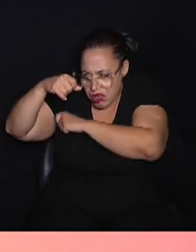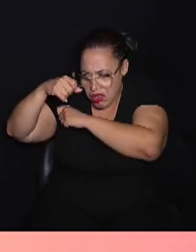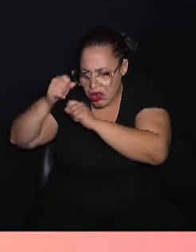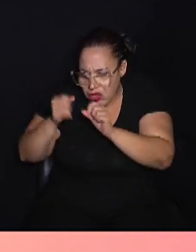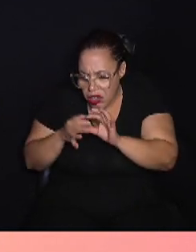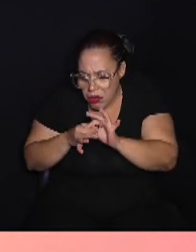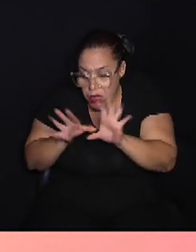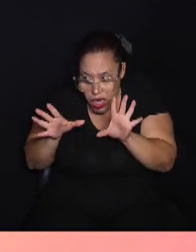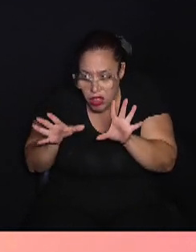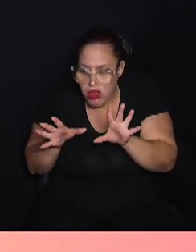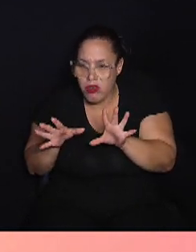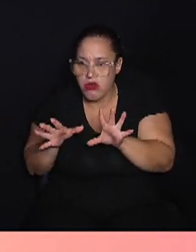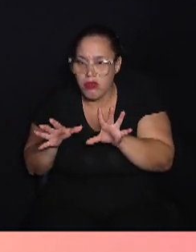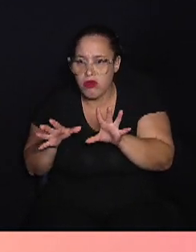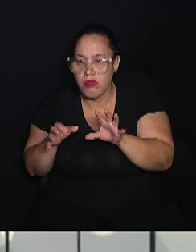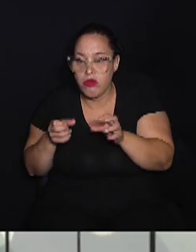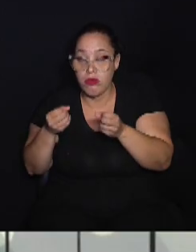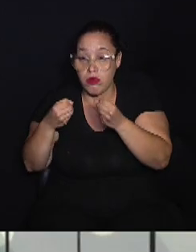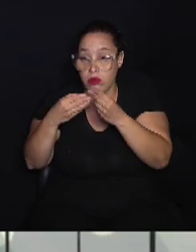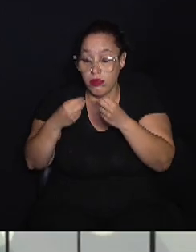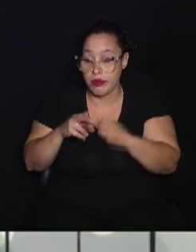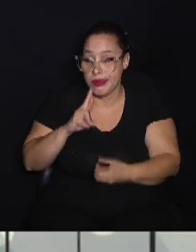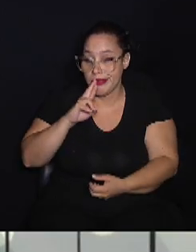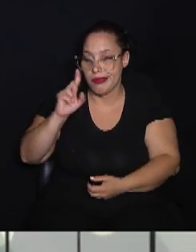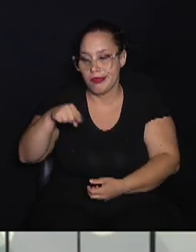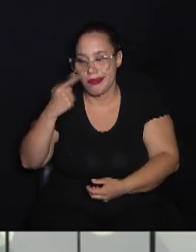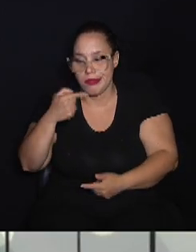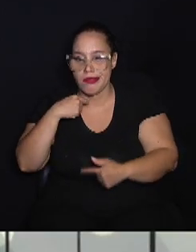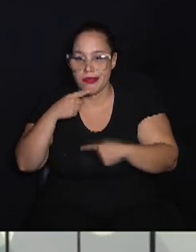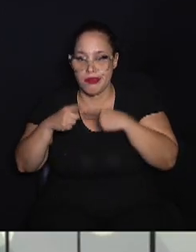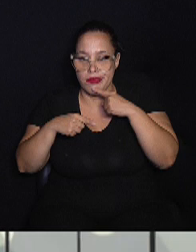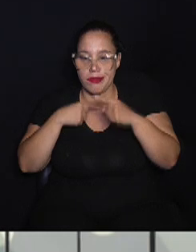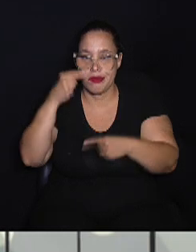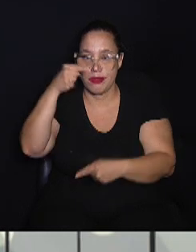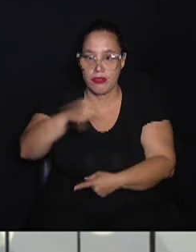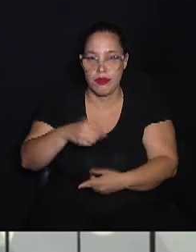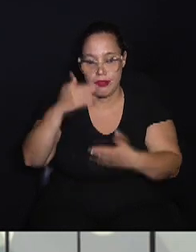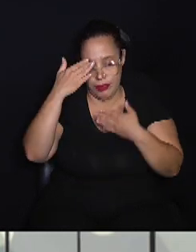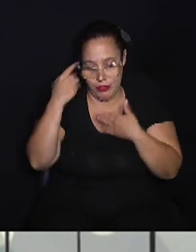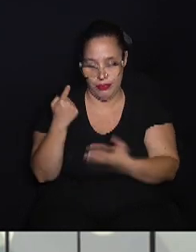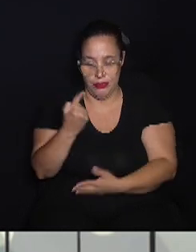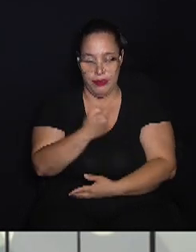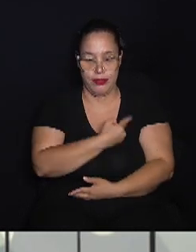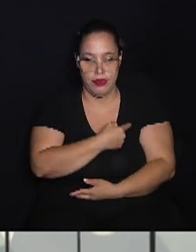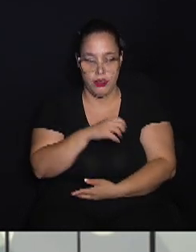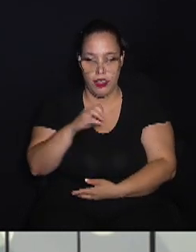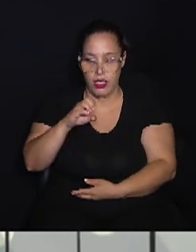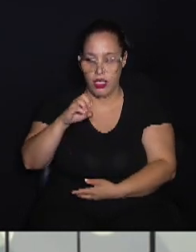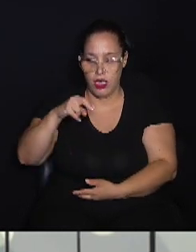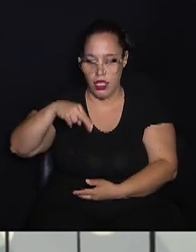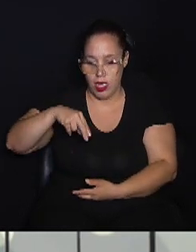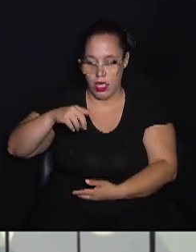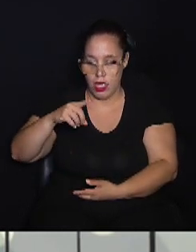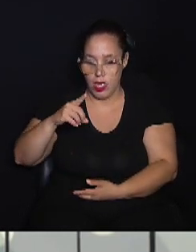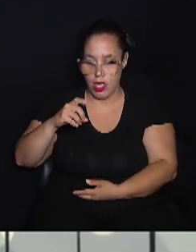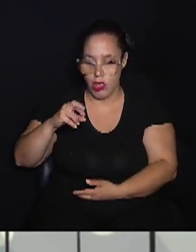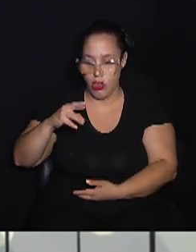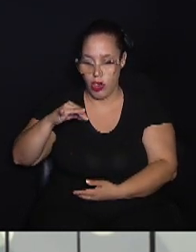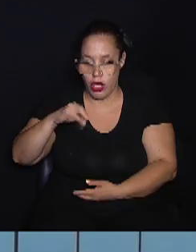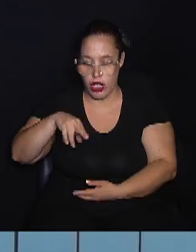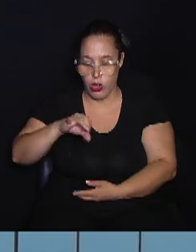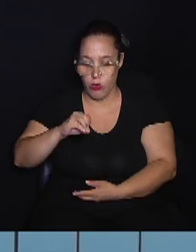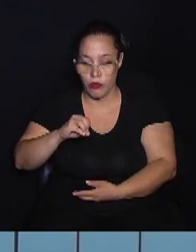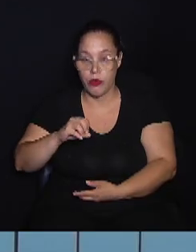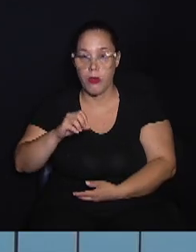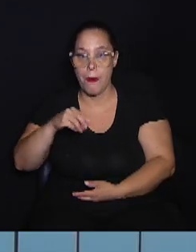liberados quem vai responder essa e outras dúvidas aqui PR a gente é o endocrinologista Miguel